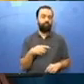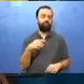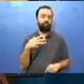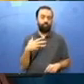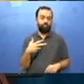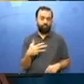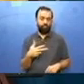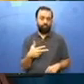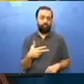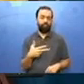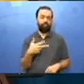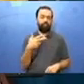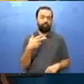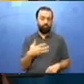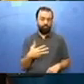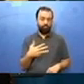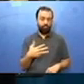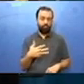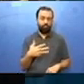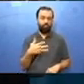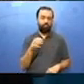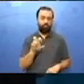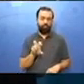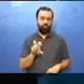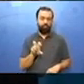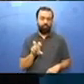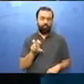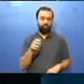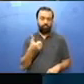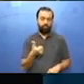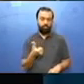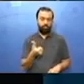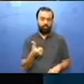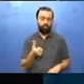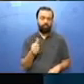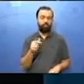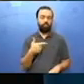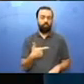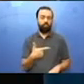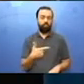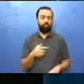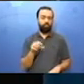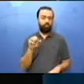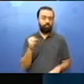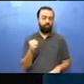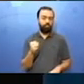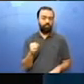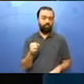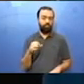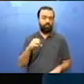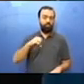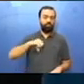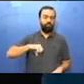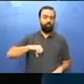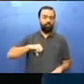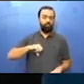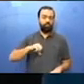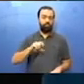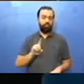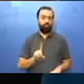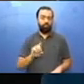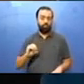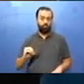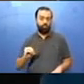2, 3, 4, 5, 6, 7, 8,